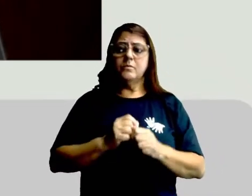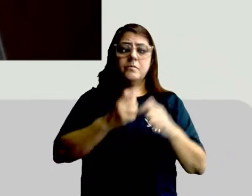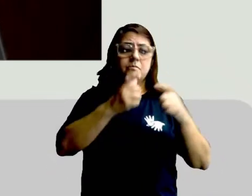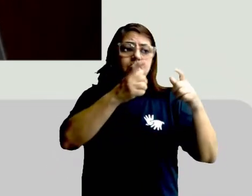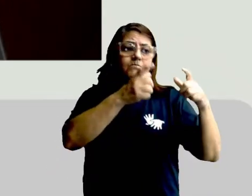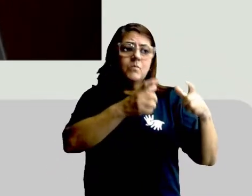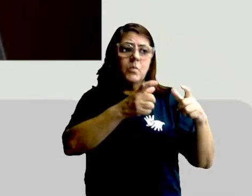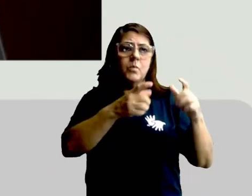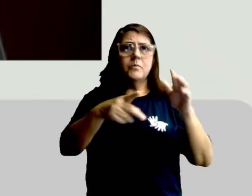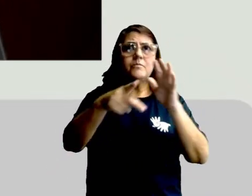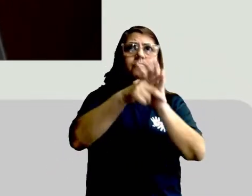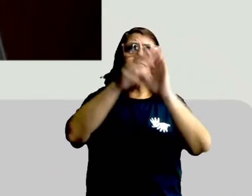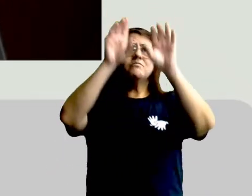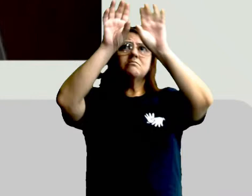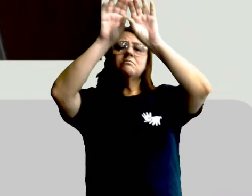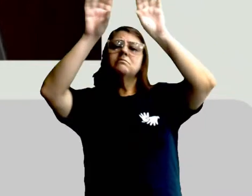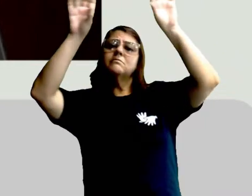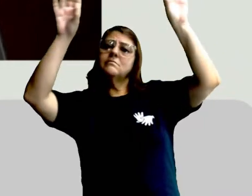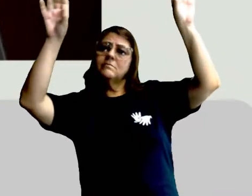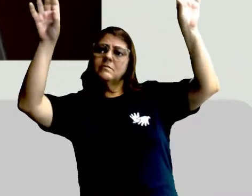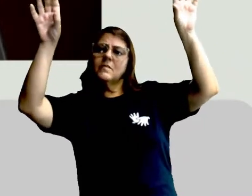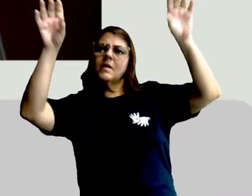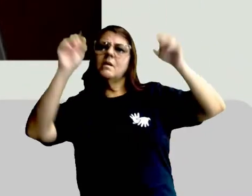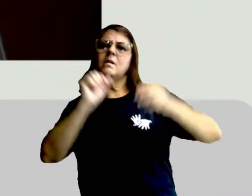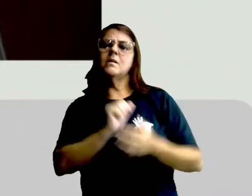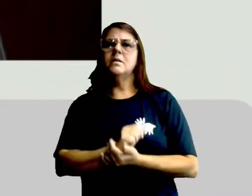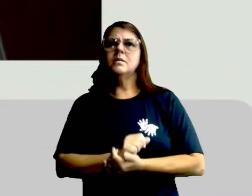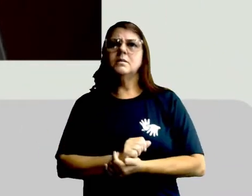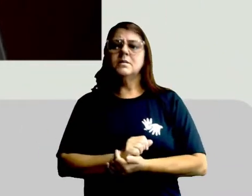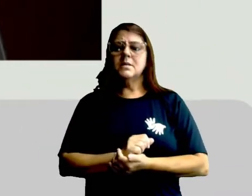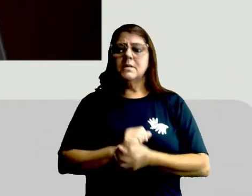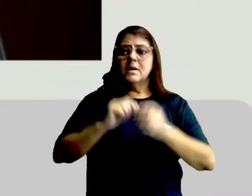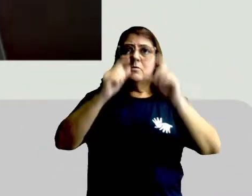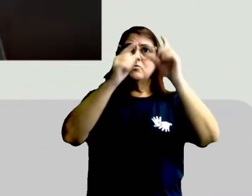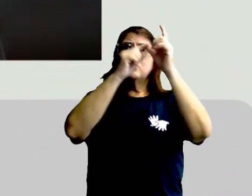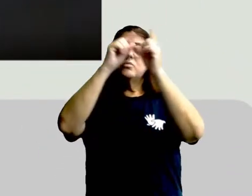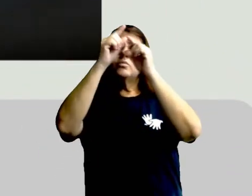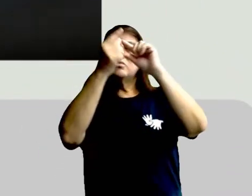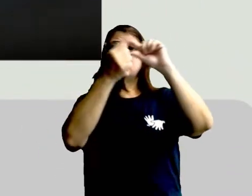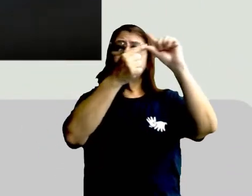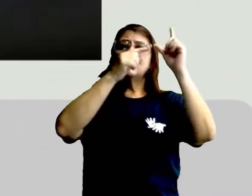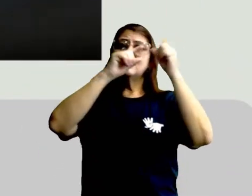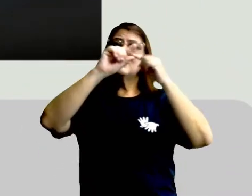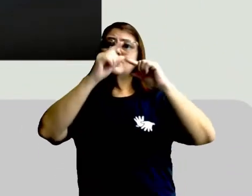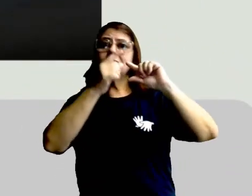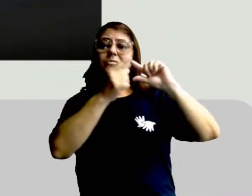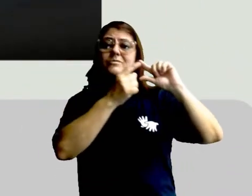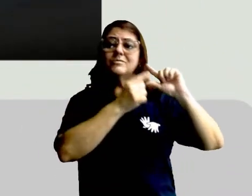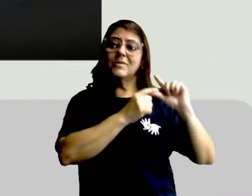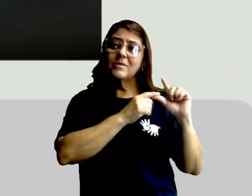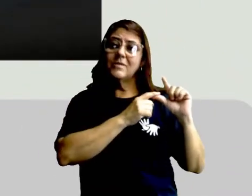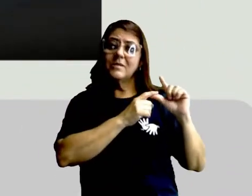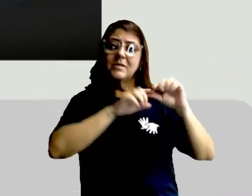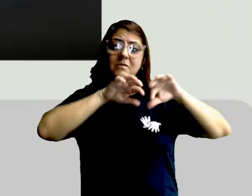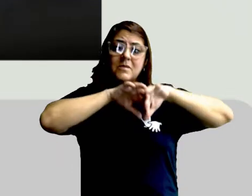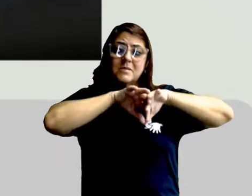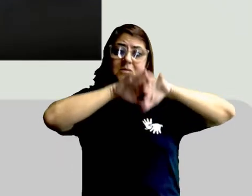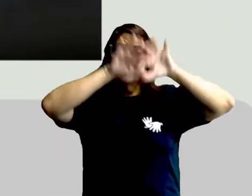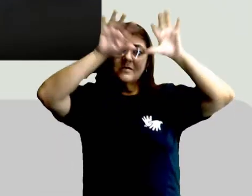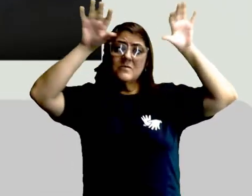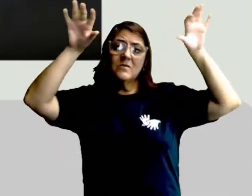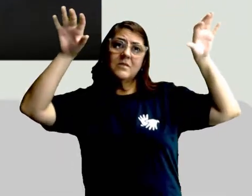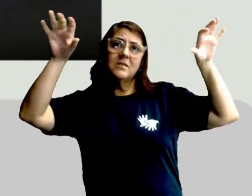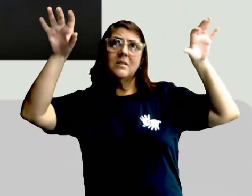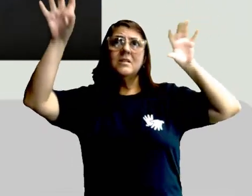região do céu. É como se toda a esfera celeste tivesse sido dividida